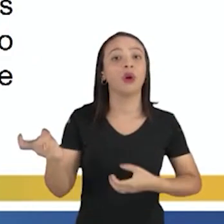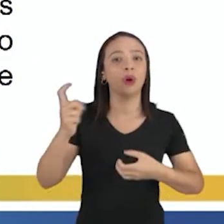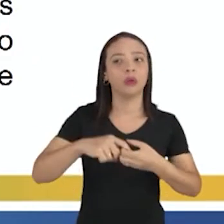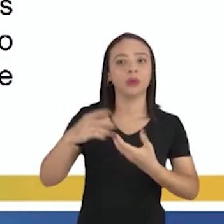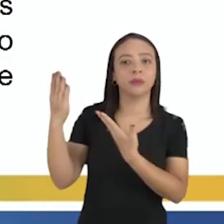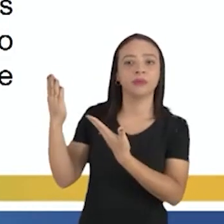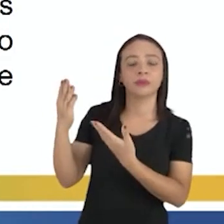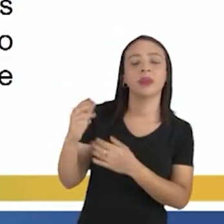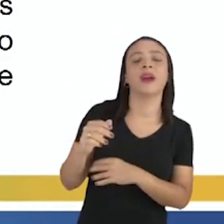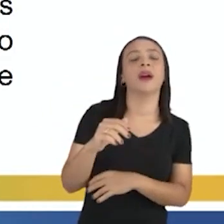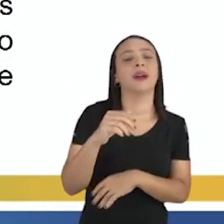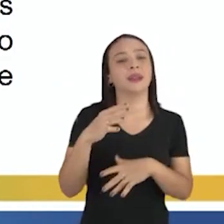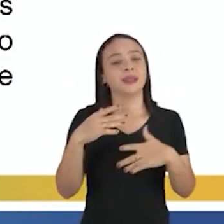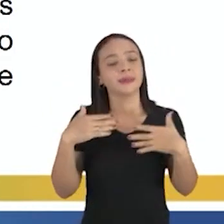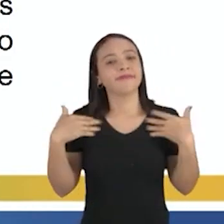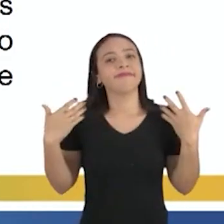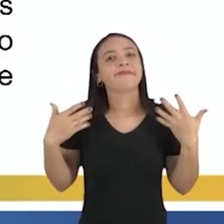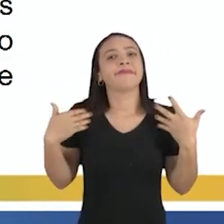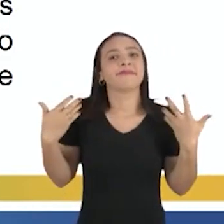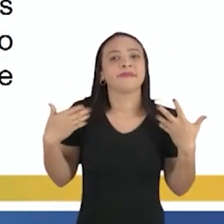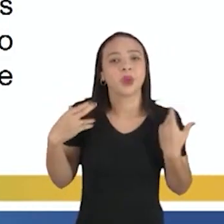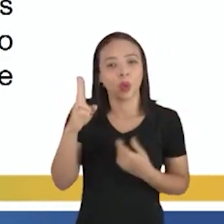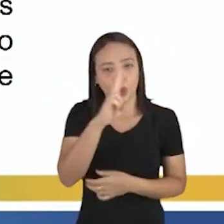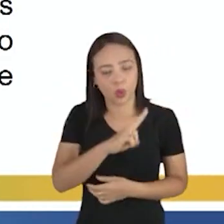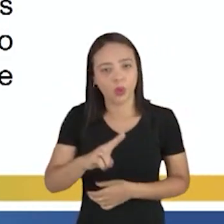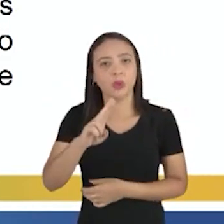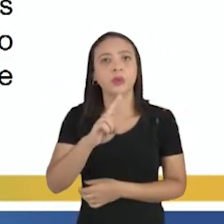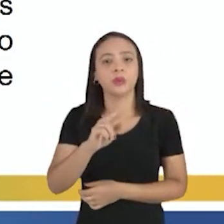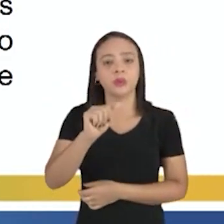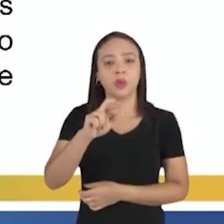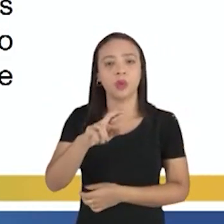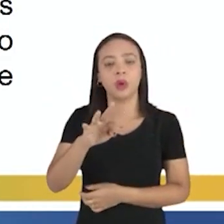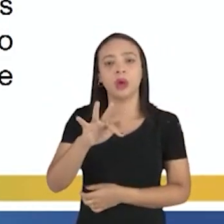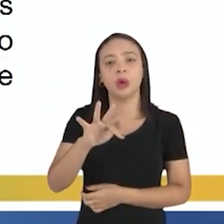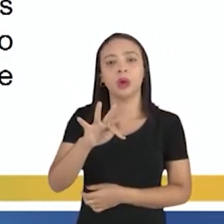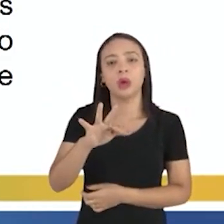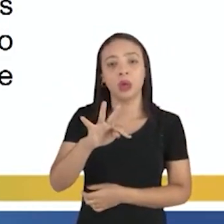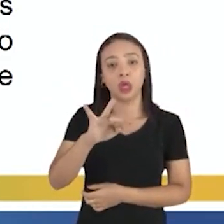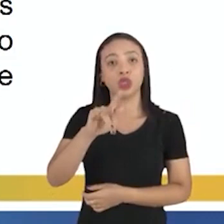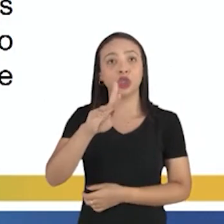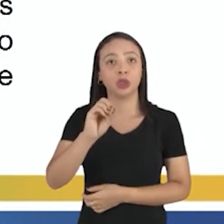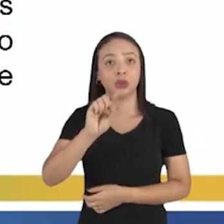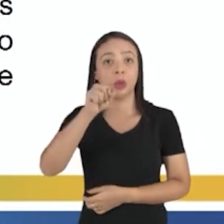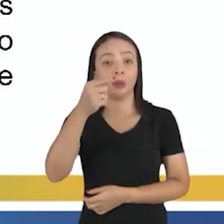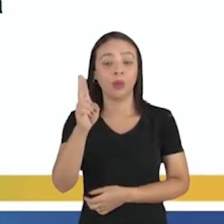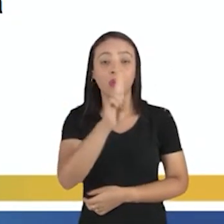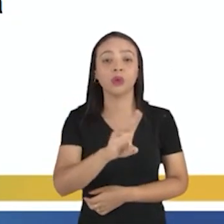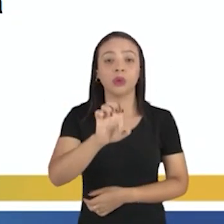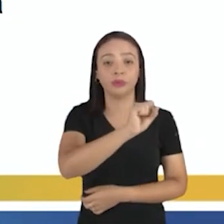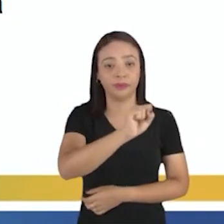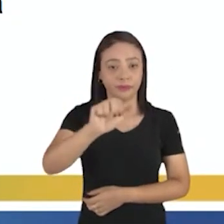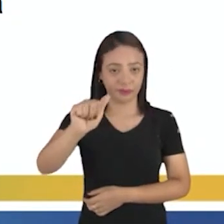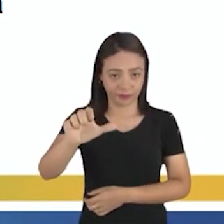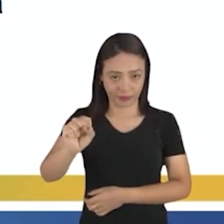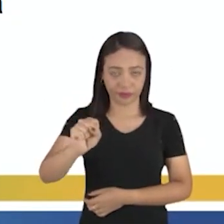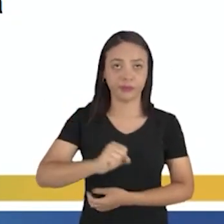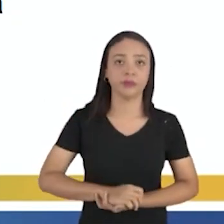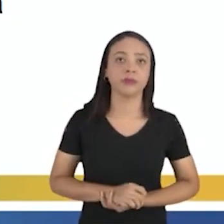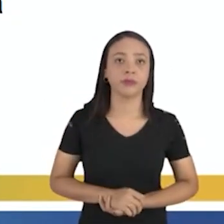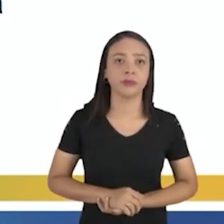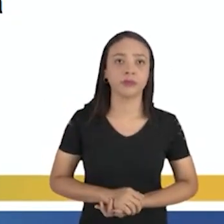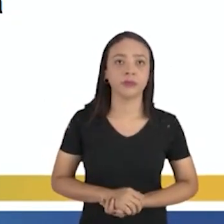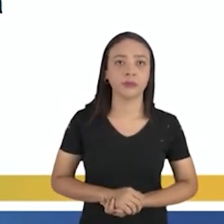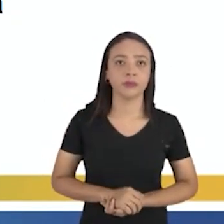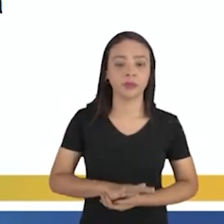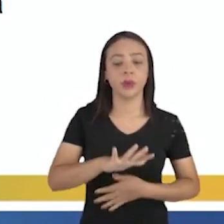continua. As alegres, utilizando o artigo, e depois ele vem utilizando essas, ok? E